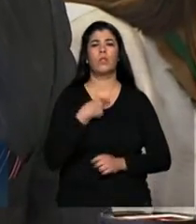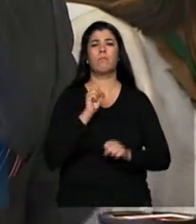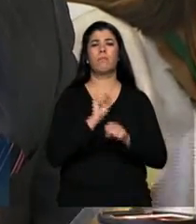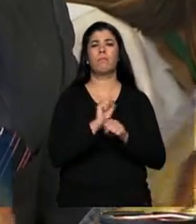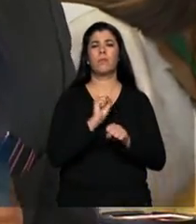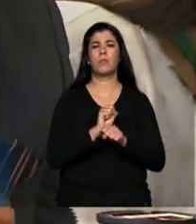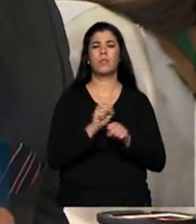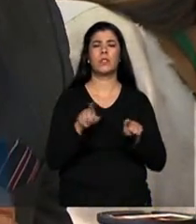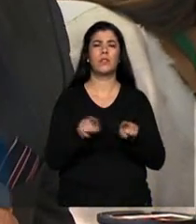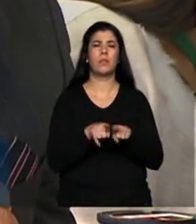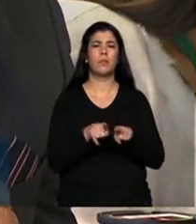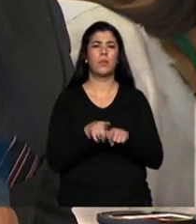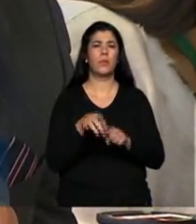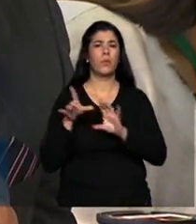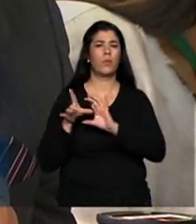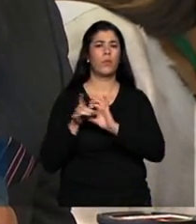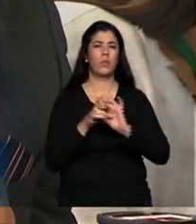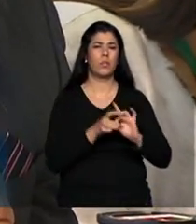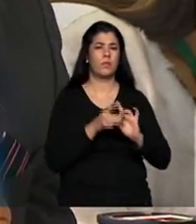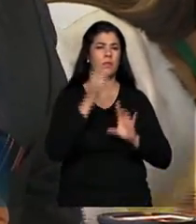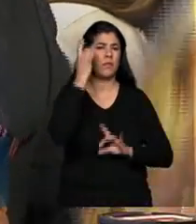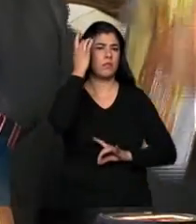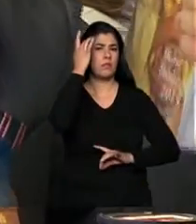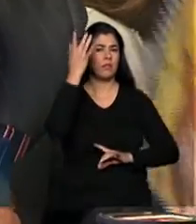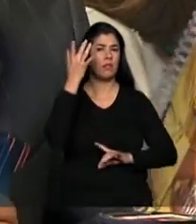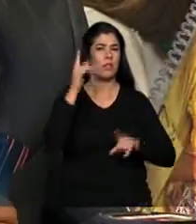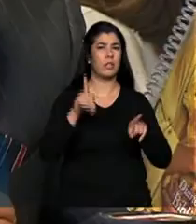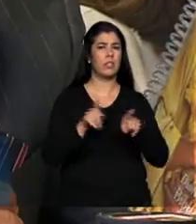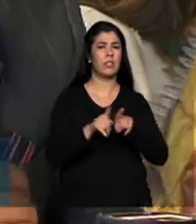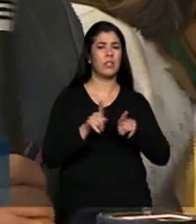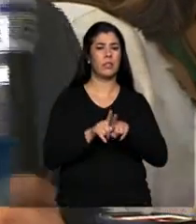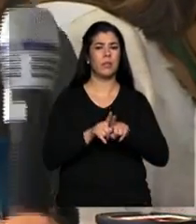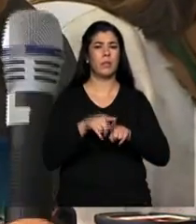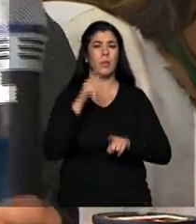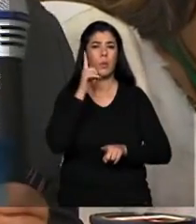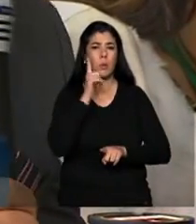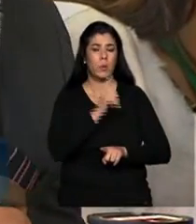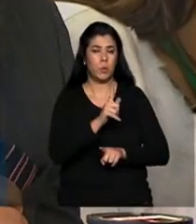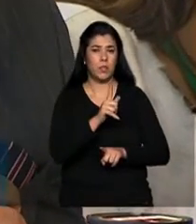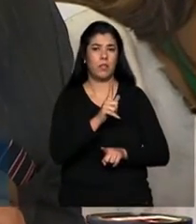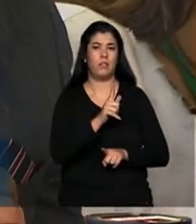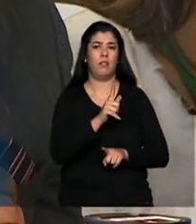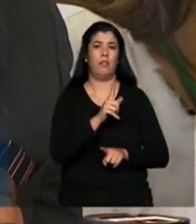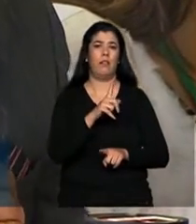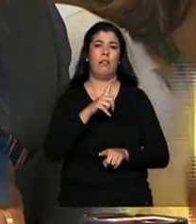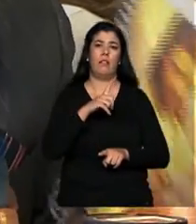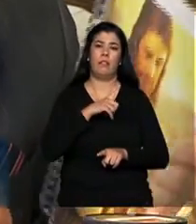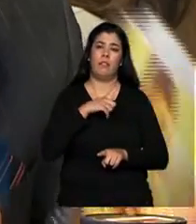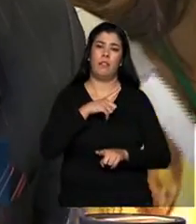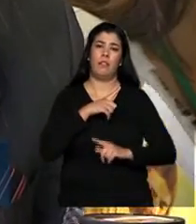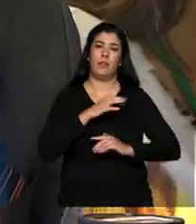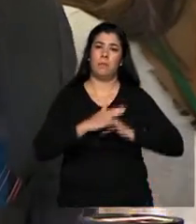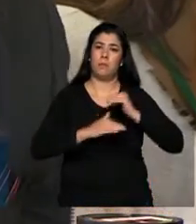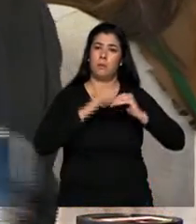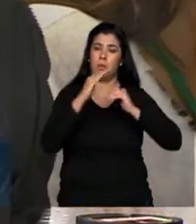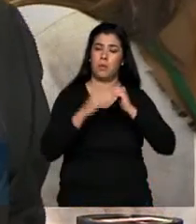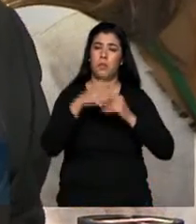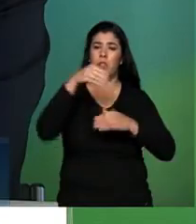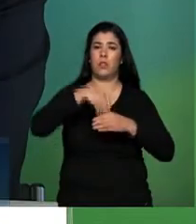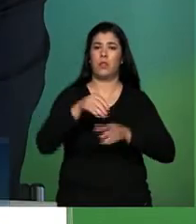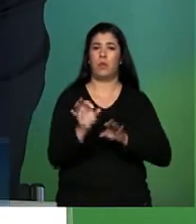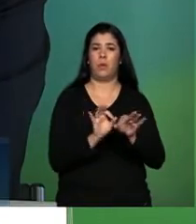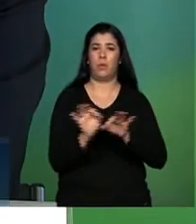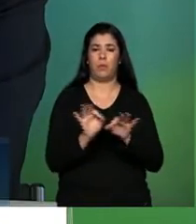sentido de facilitação, para que a gente possa fazer mais com menos dentro desse plano?